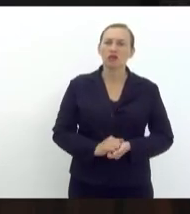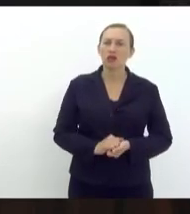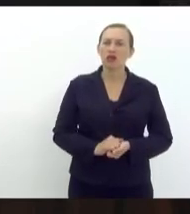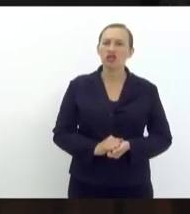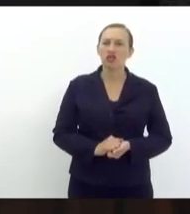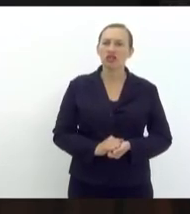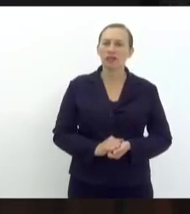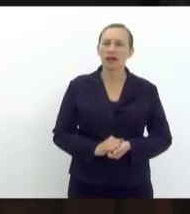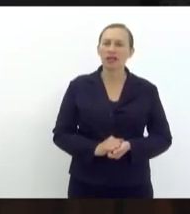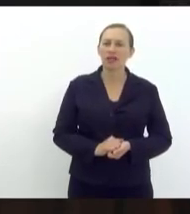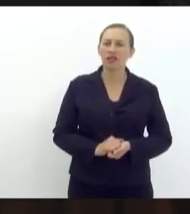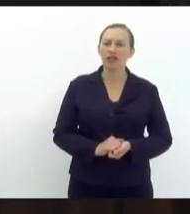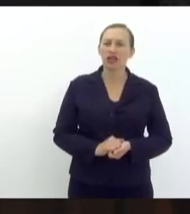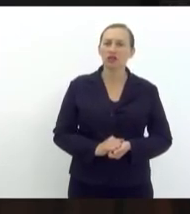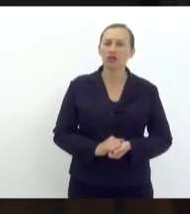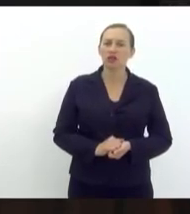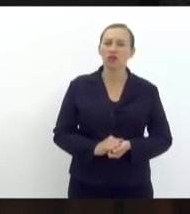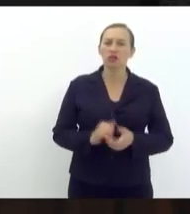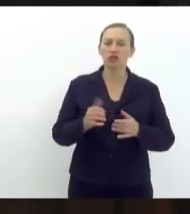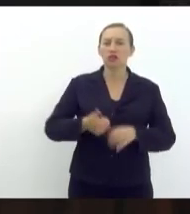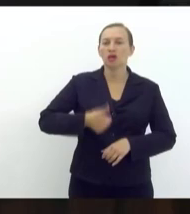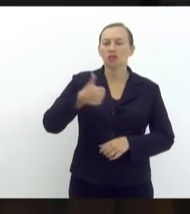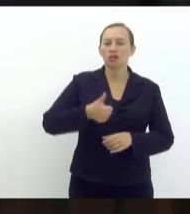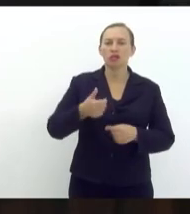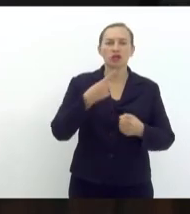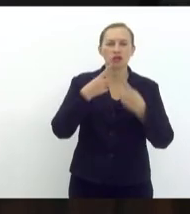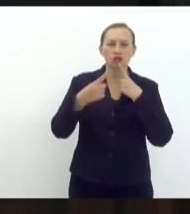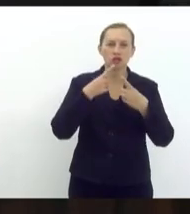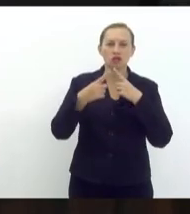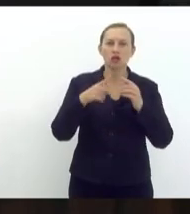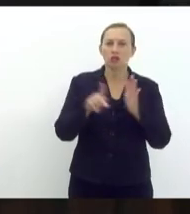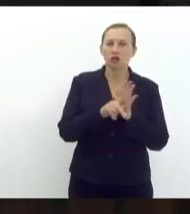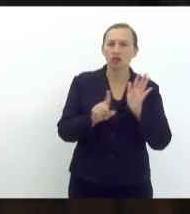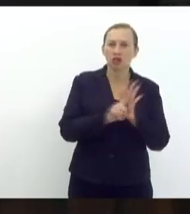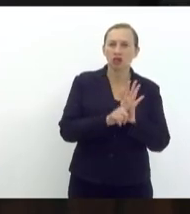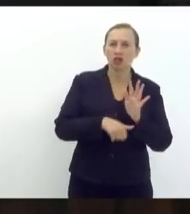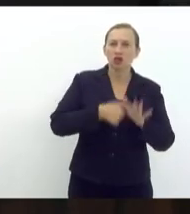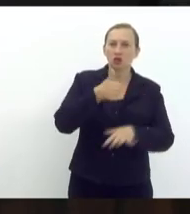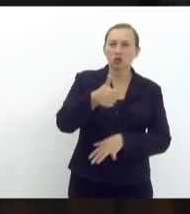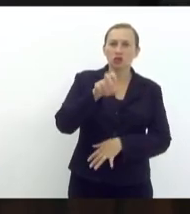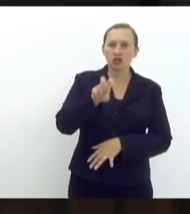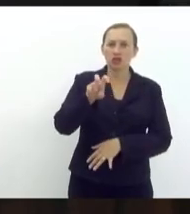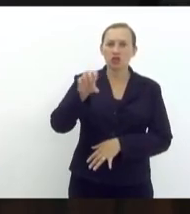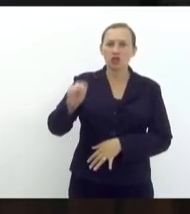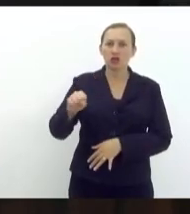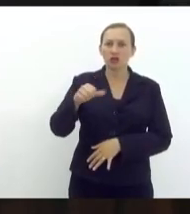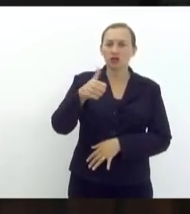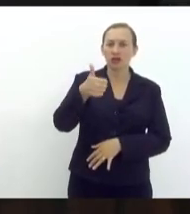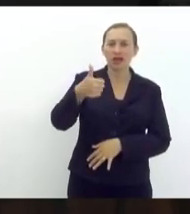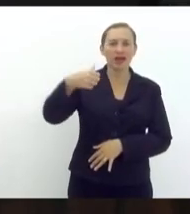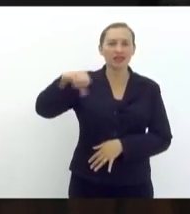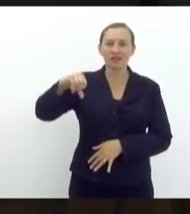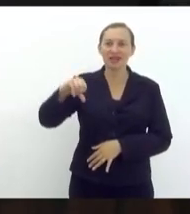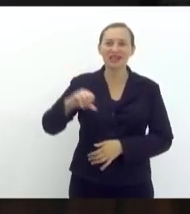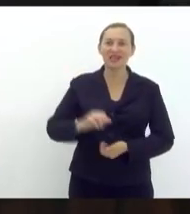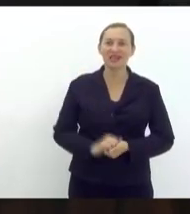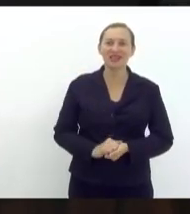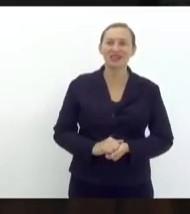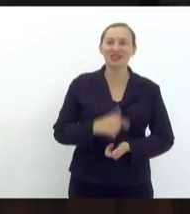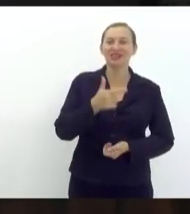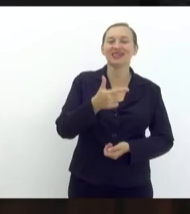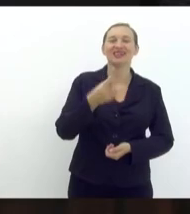vai autógrafo anunciam primeira discussão projeto de lei número 158 2019 de autoria do deputado